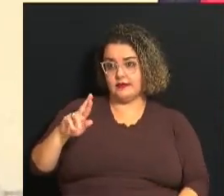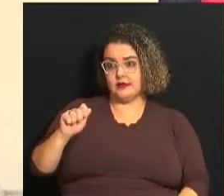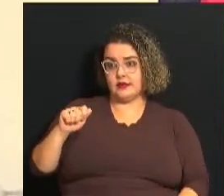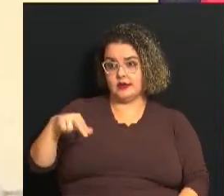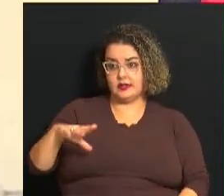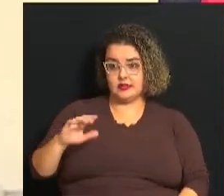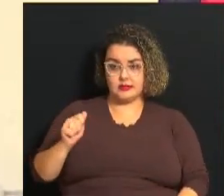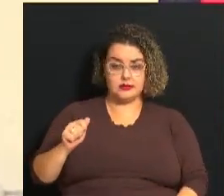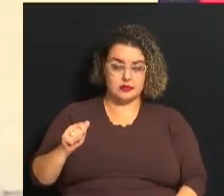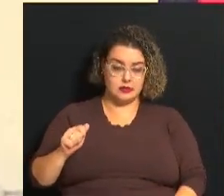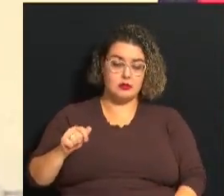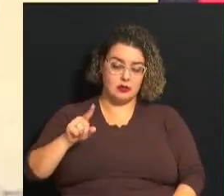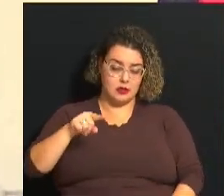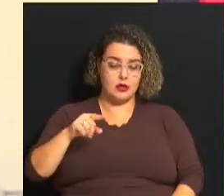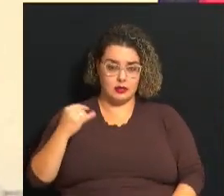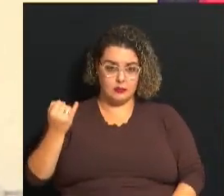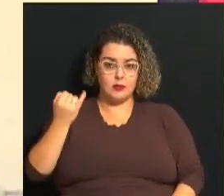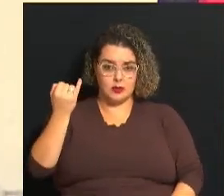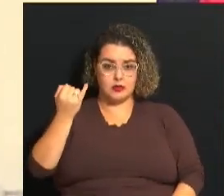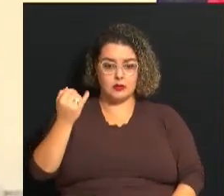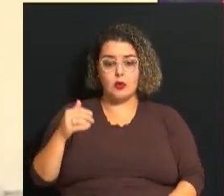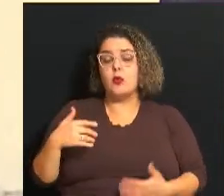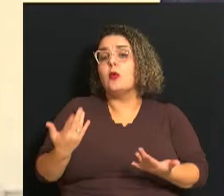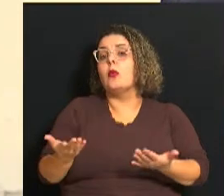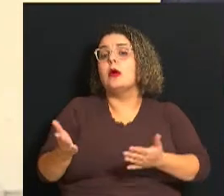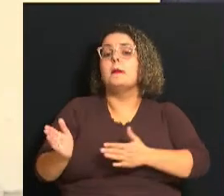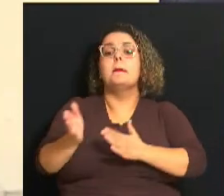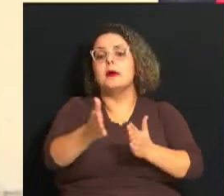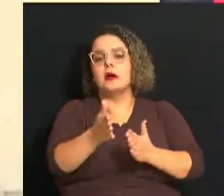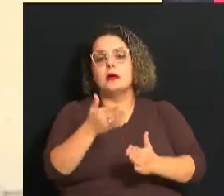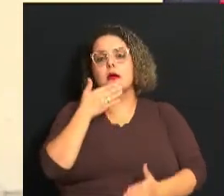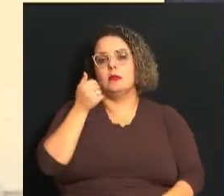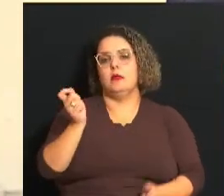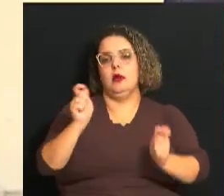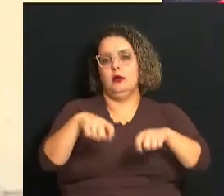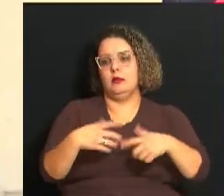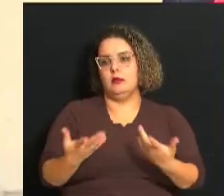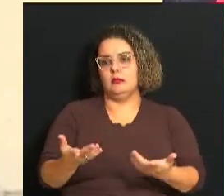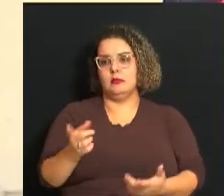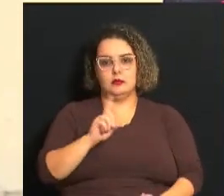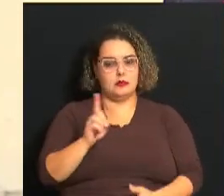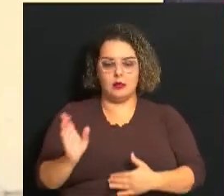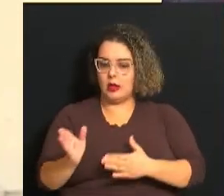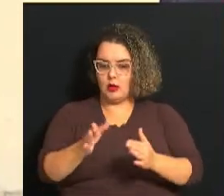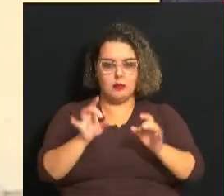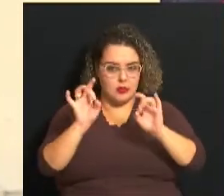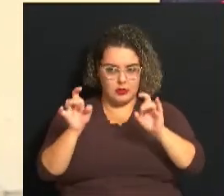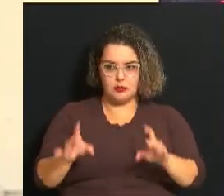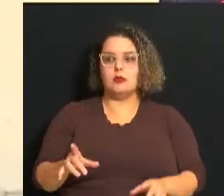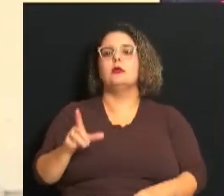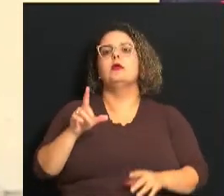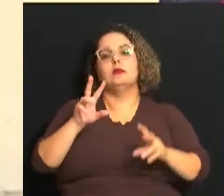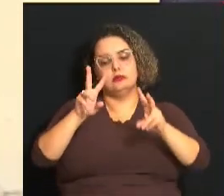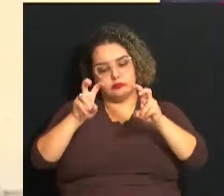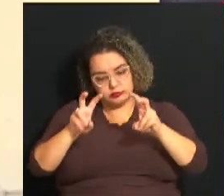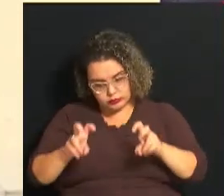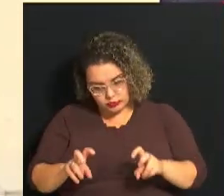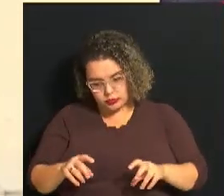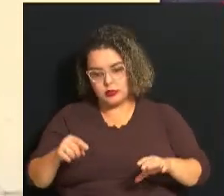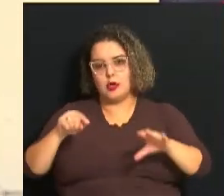muito interessante porque ela mostra qual seria o caminho que tem melhor eficácia não é um caminho exclusivo tem mais complexo mas